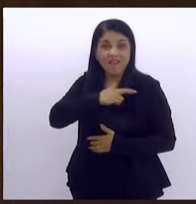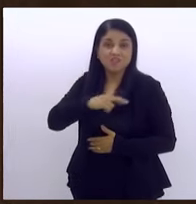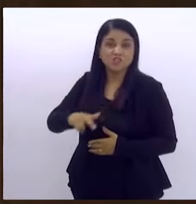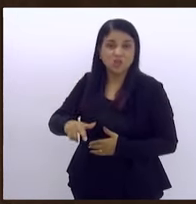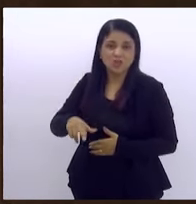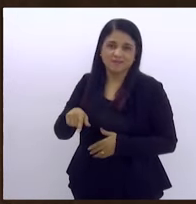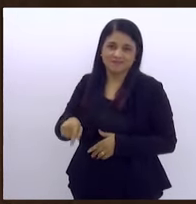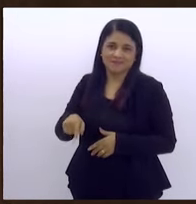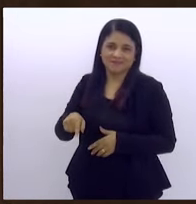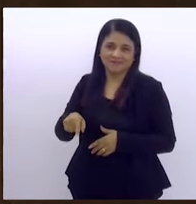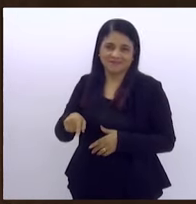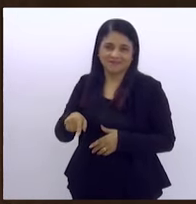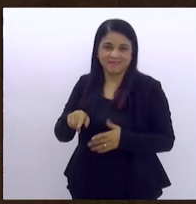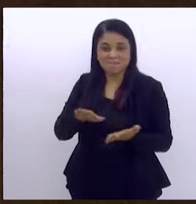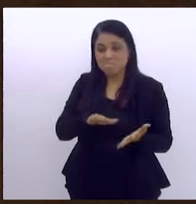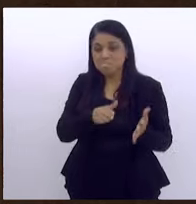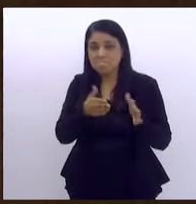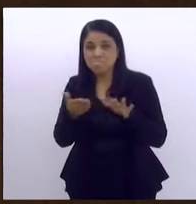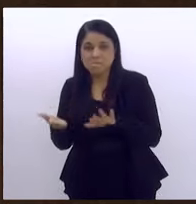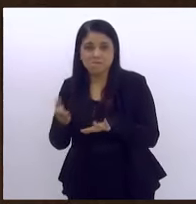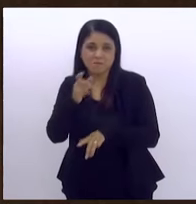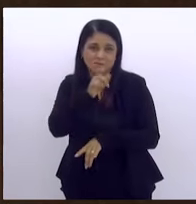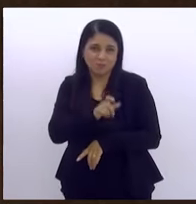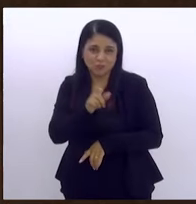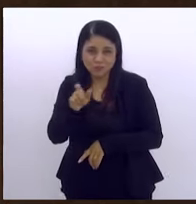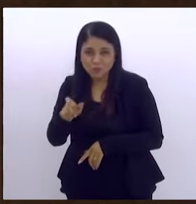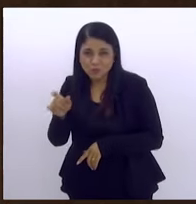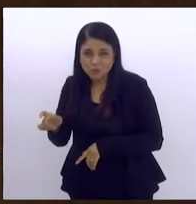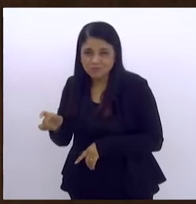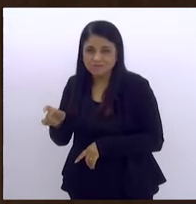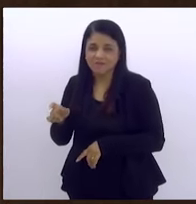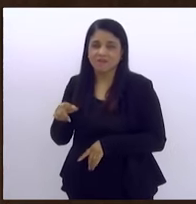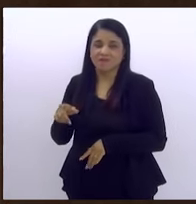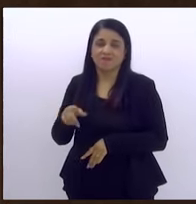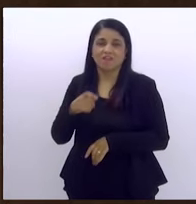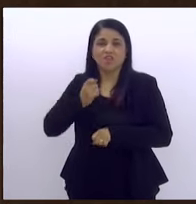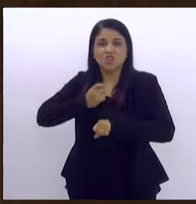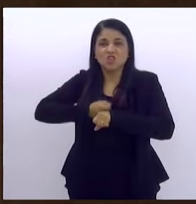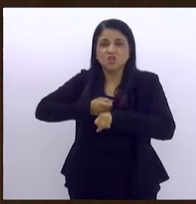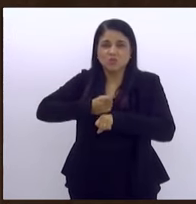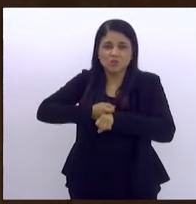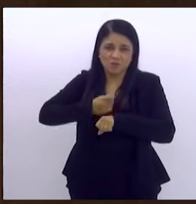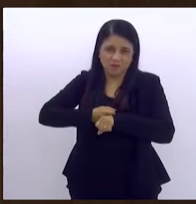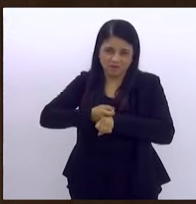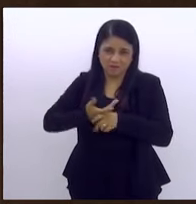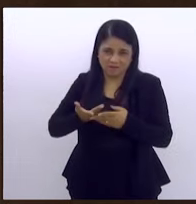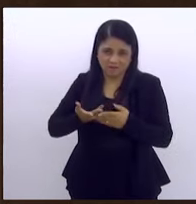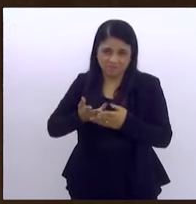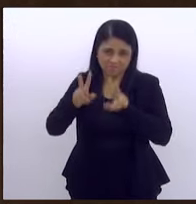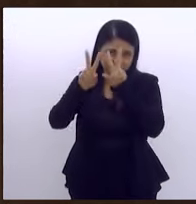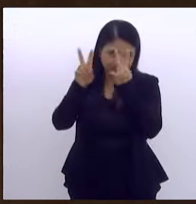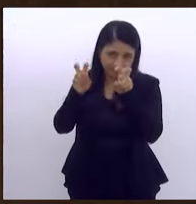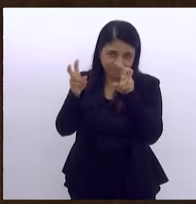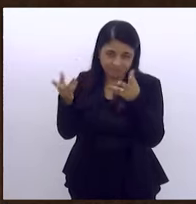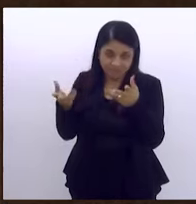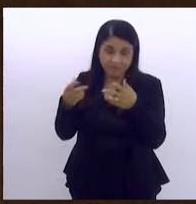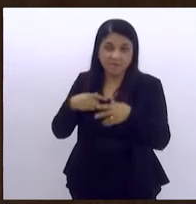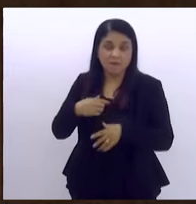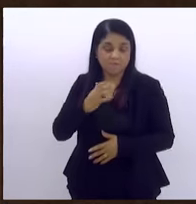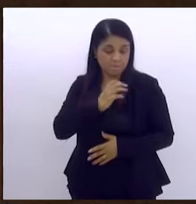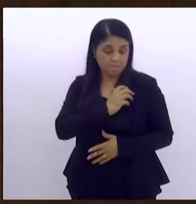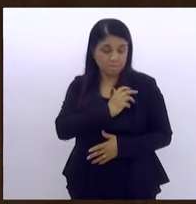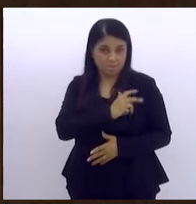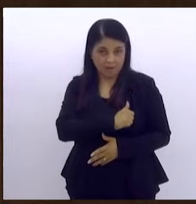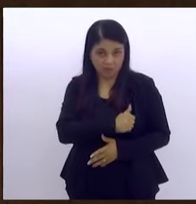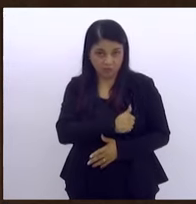Então, ela dizia, numa, entre aspas, ignorância, não é? Então, quer dizer que aquele que é da Palestina, não